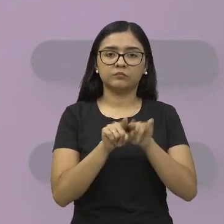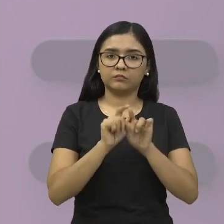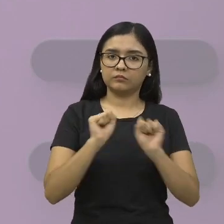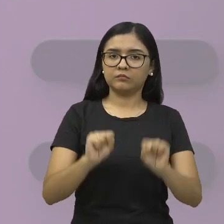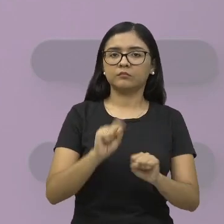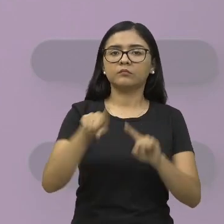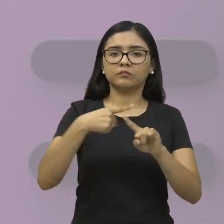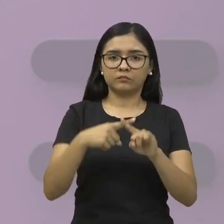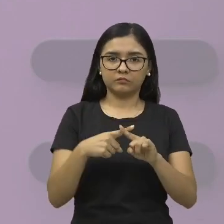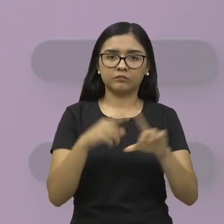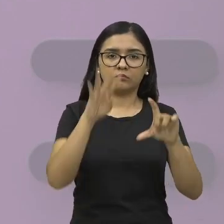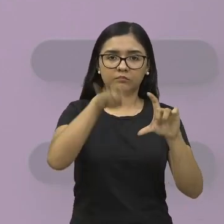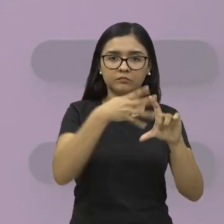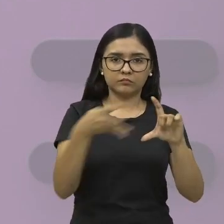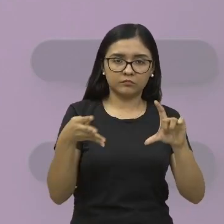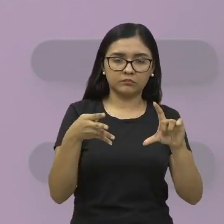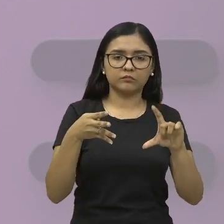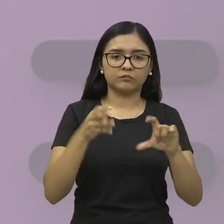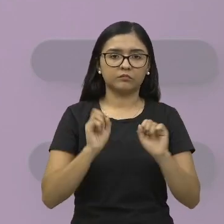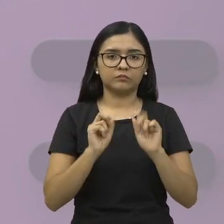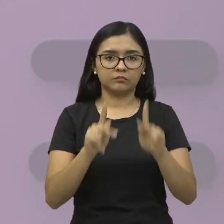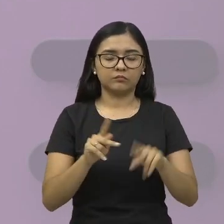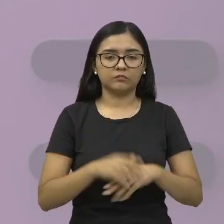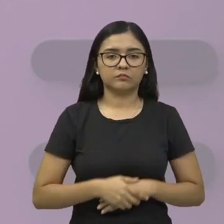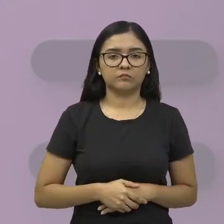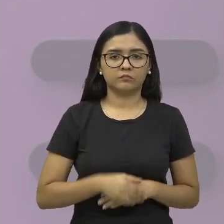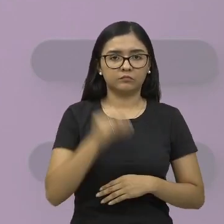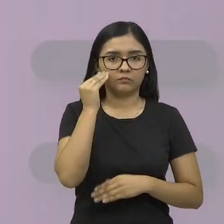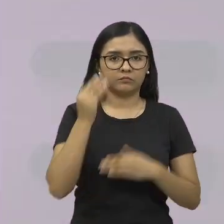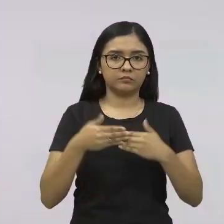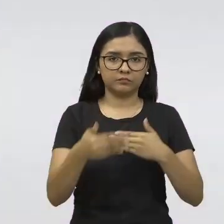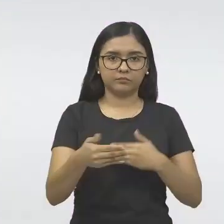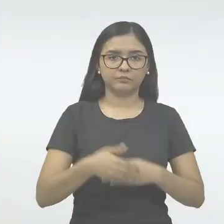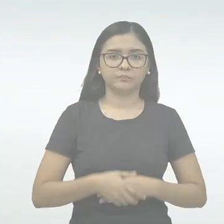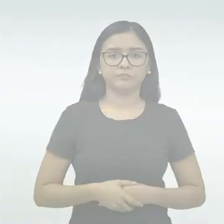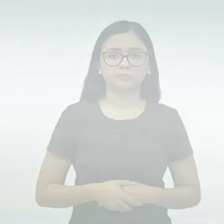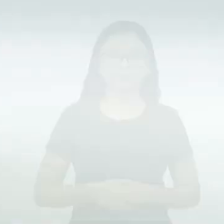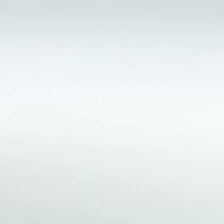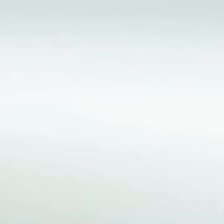número com uma matriz, tá bom? Então, vamos lá.